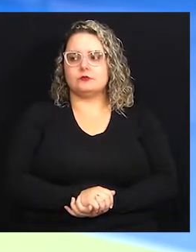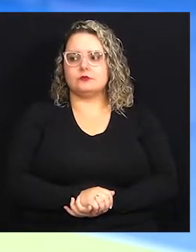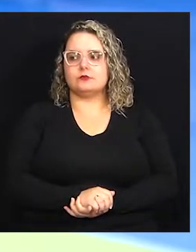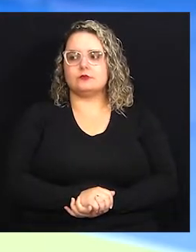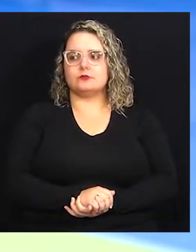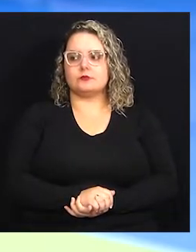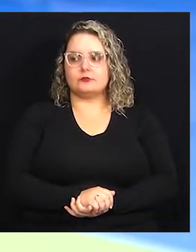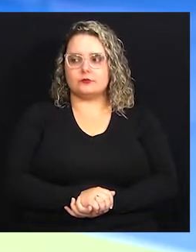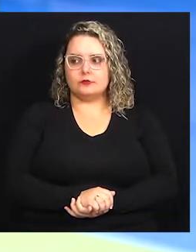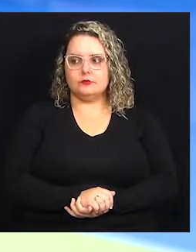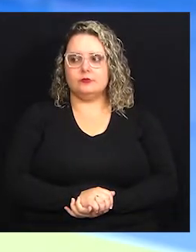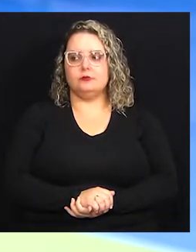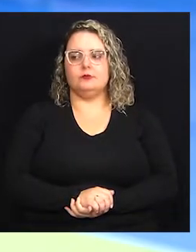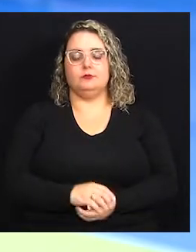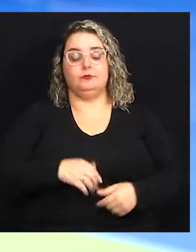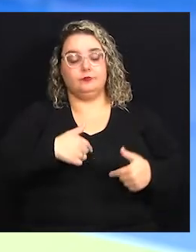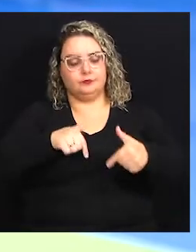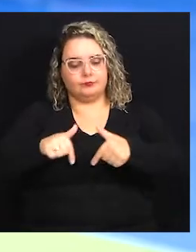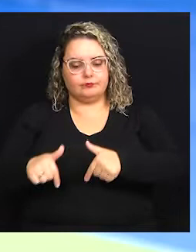remando.